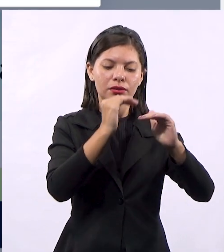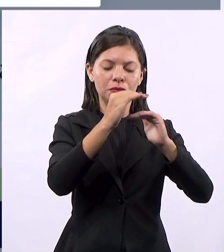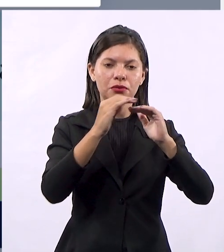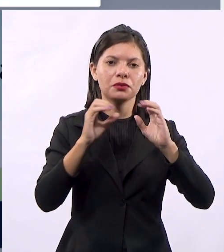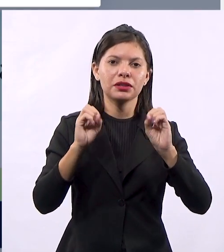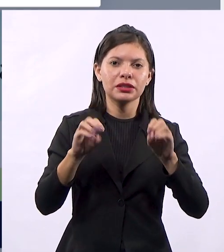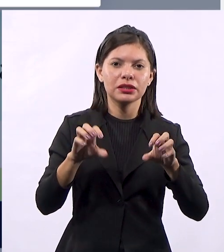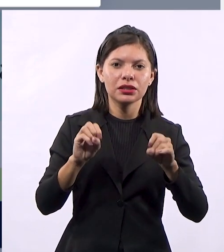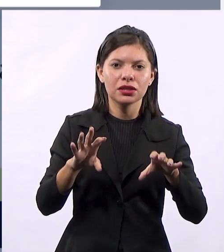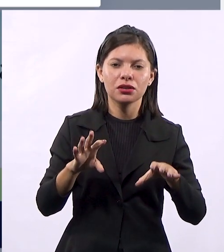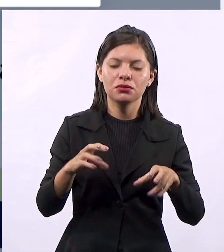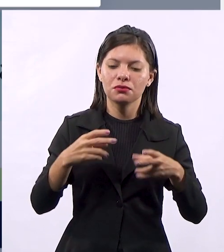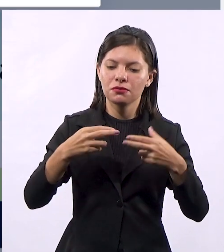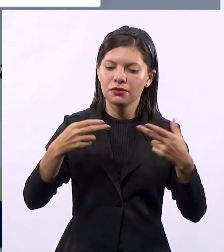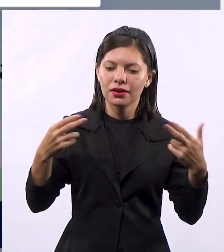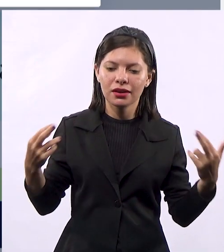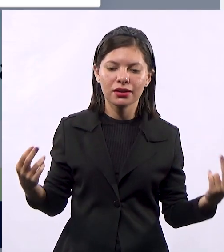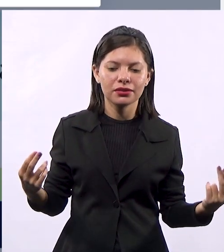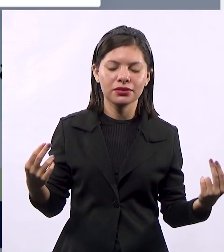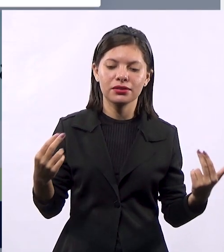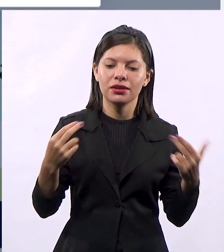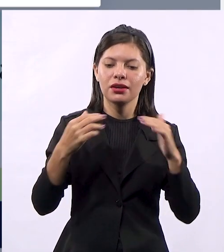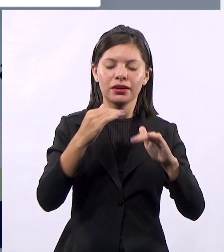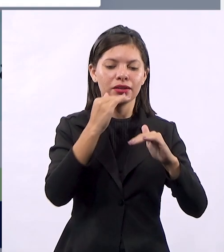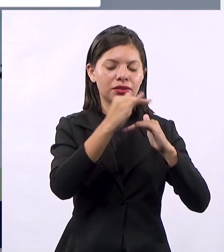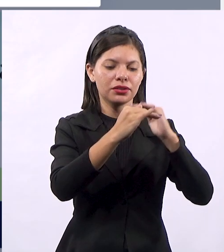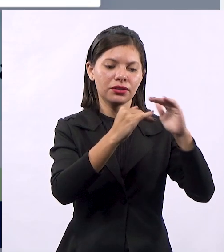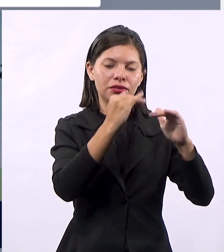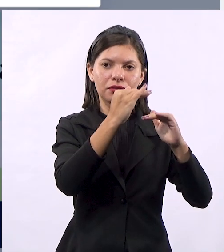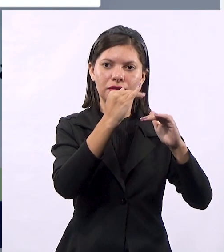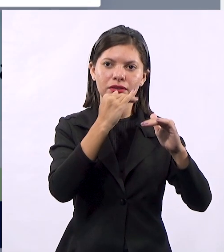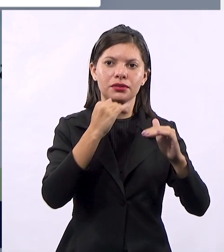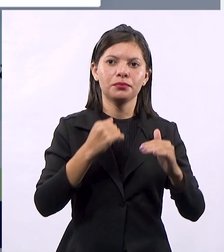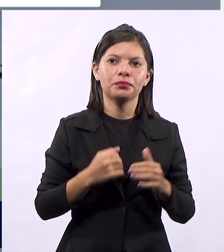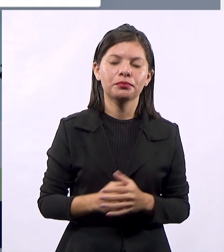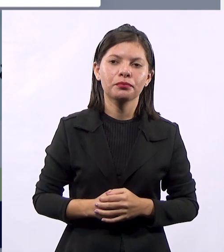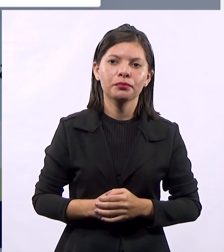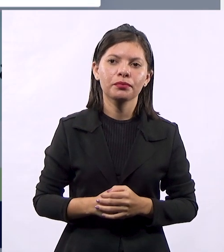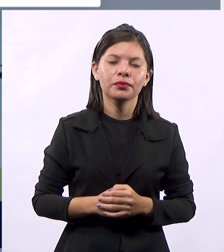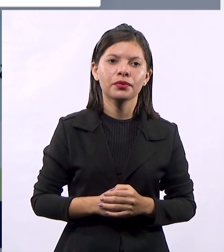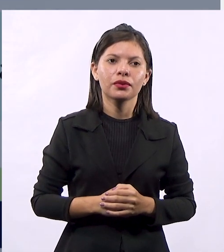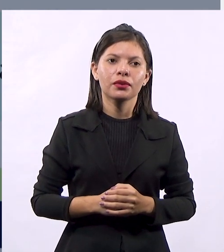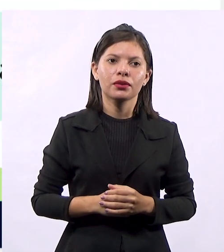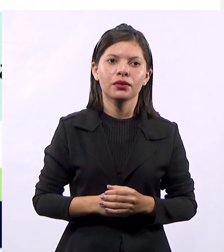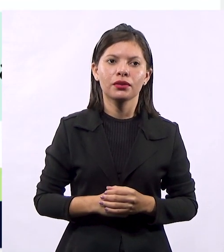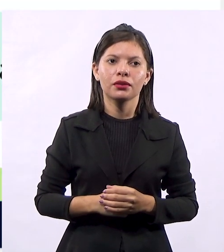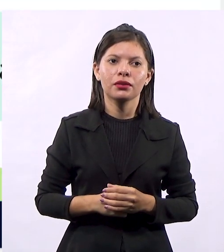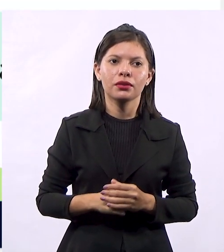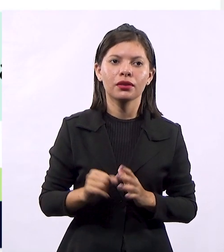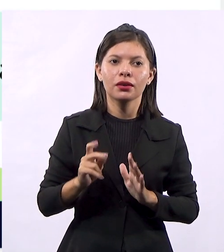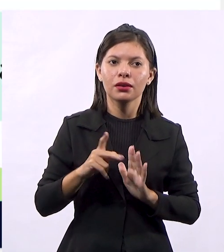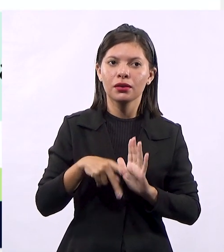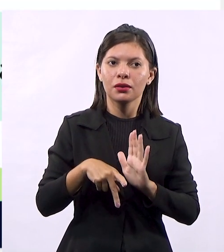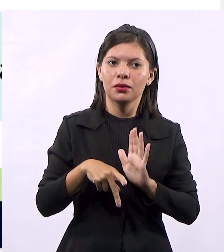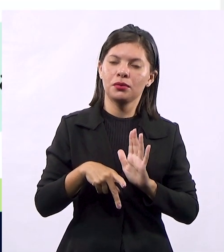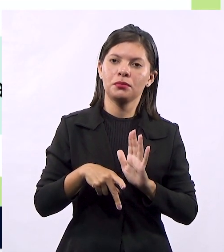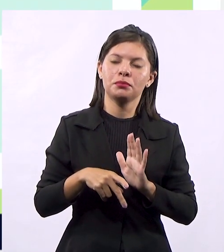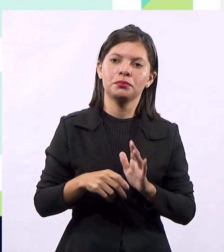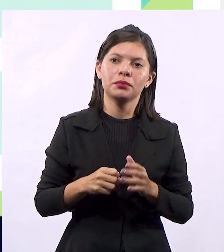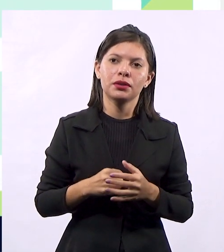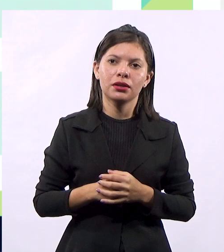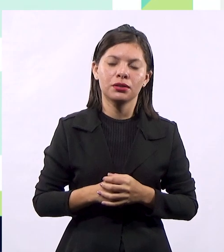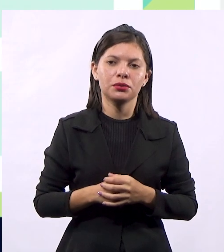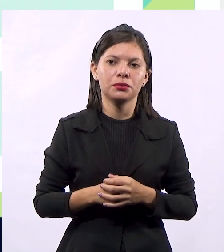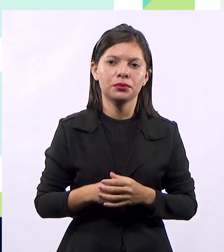manutenção e desenvolvimento do ensino em seus diversos níveis, etapas e modalidades. Portanto, o Plano Nacional